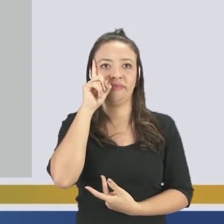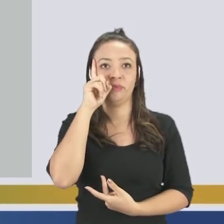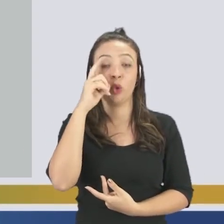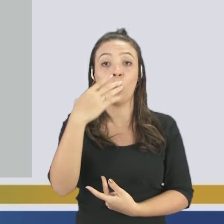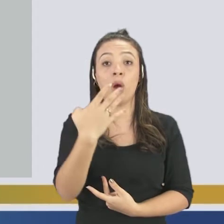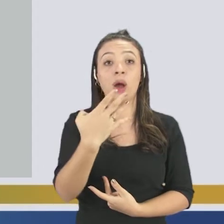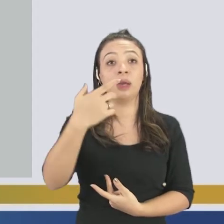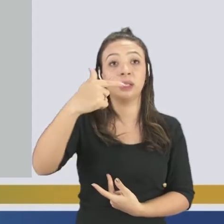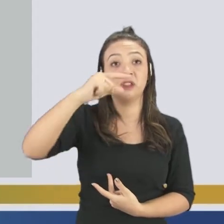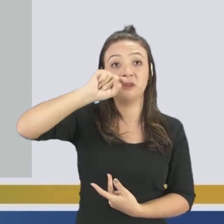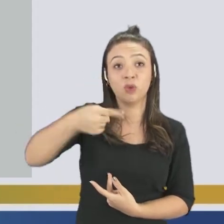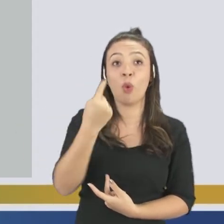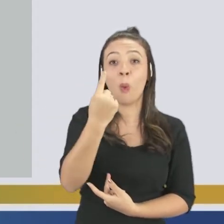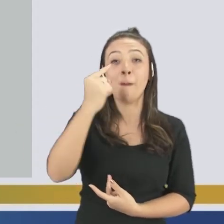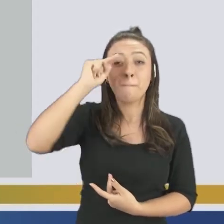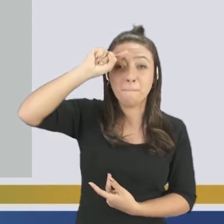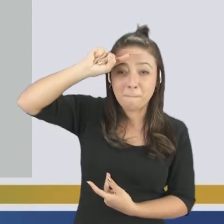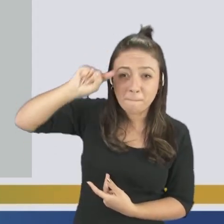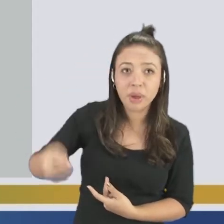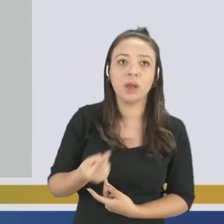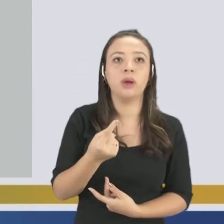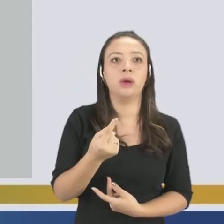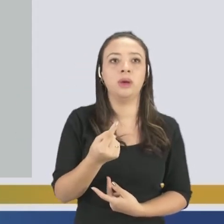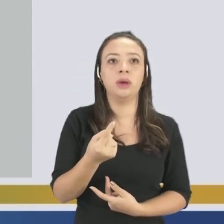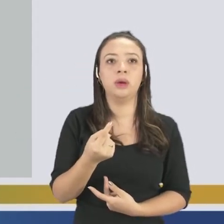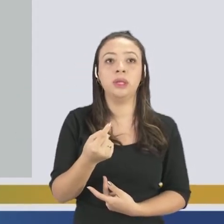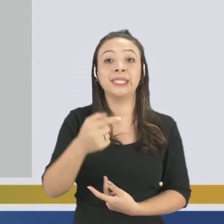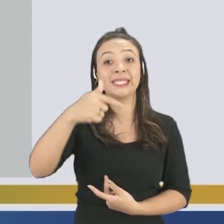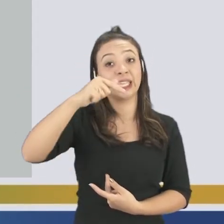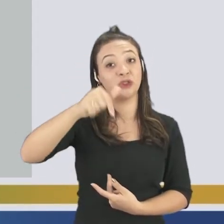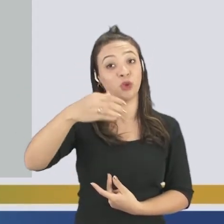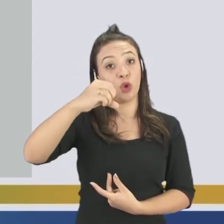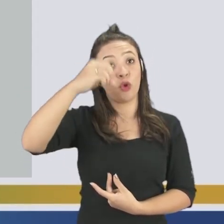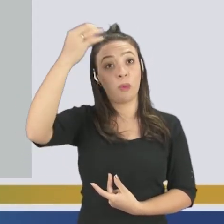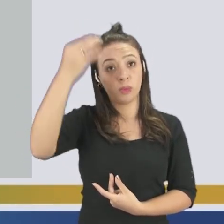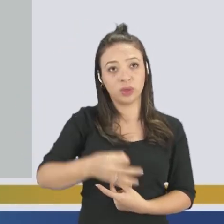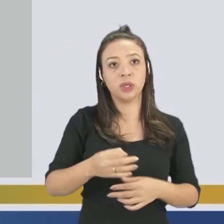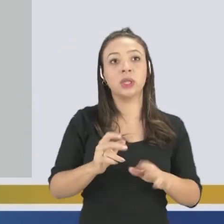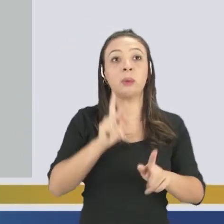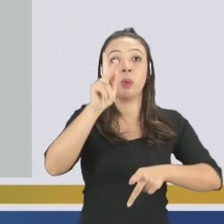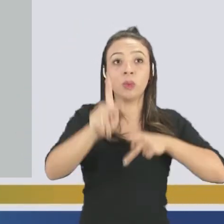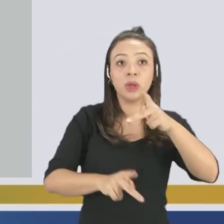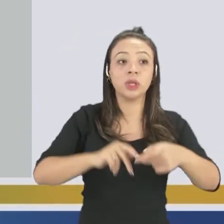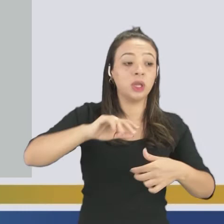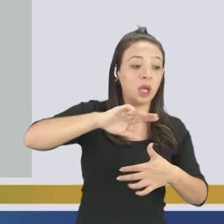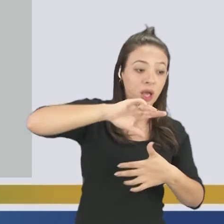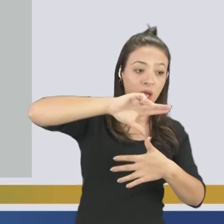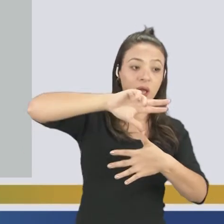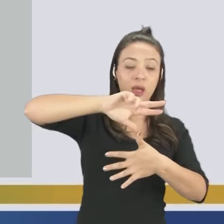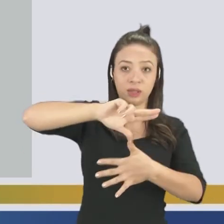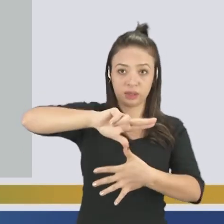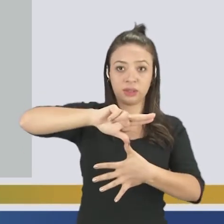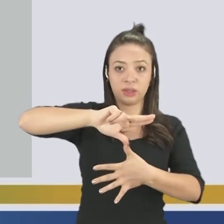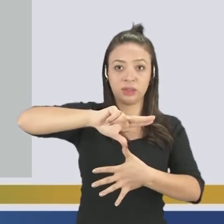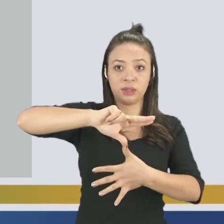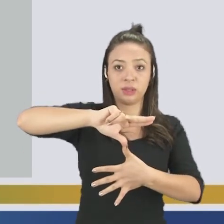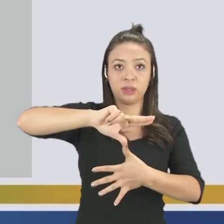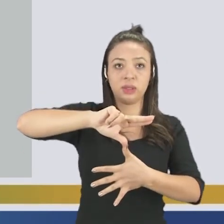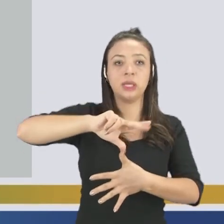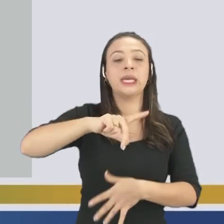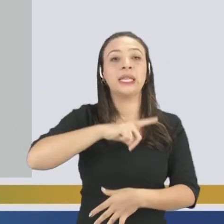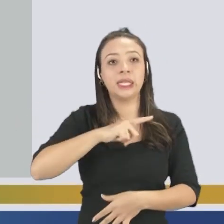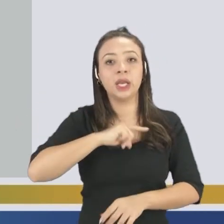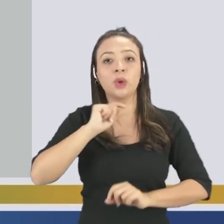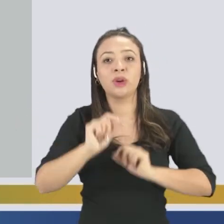47,1 milhões, ou 7,9% da população da América Latina e do Caribe sofre